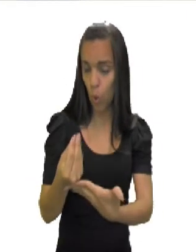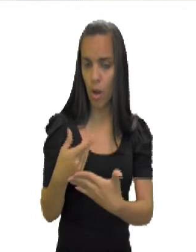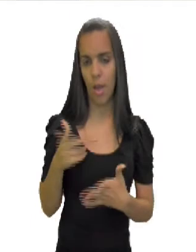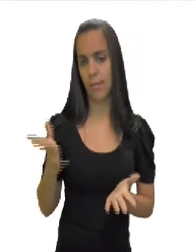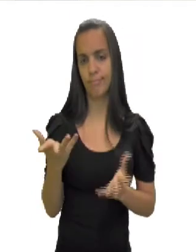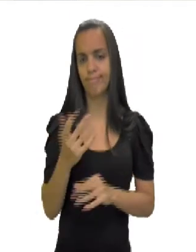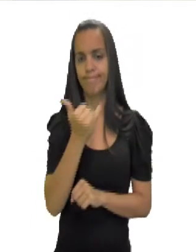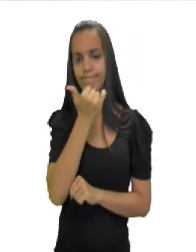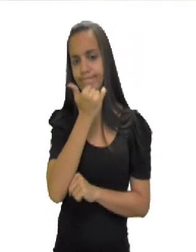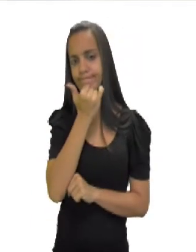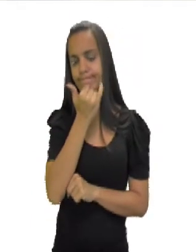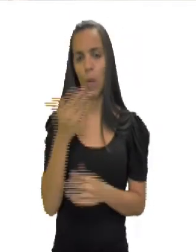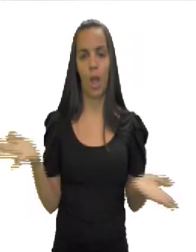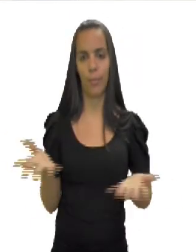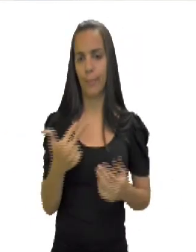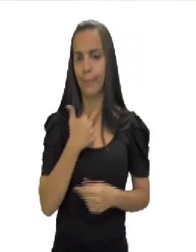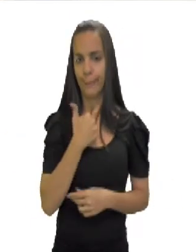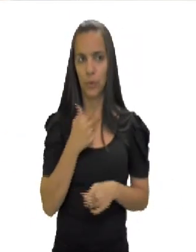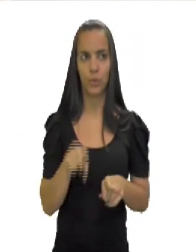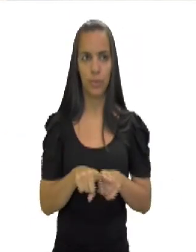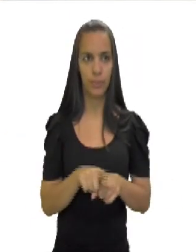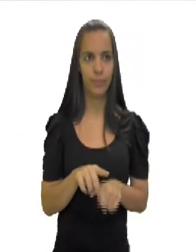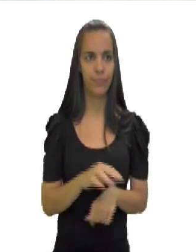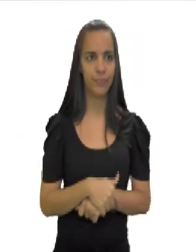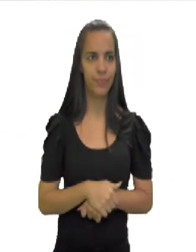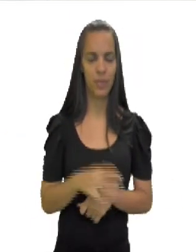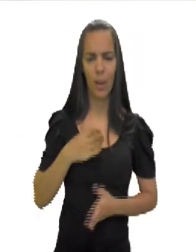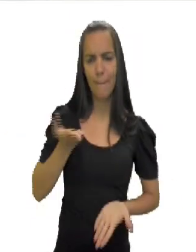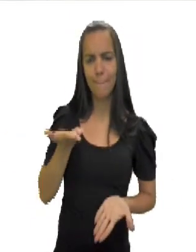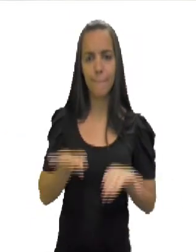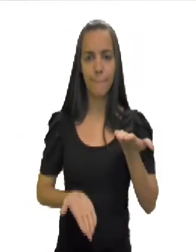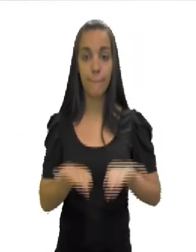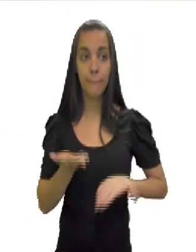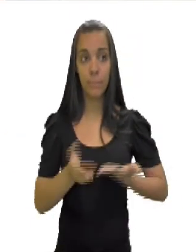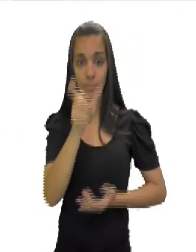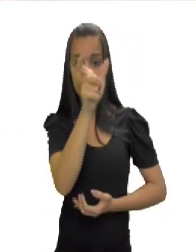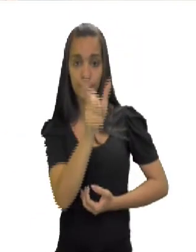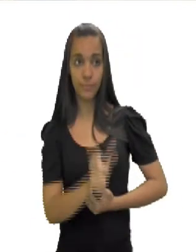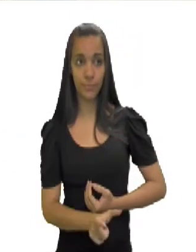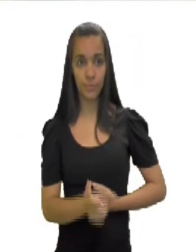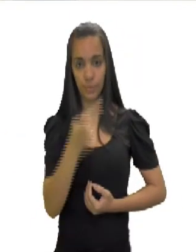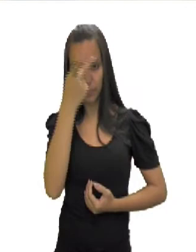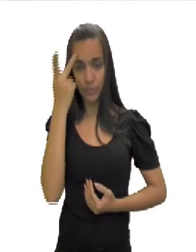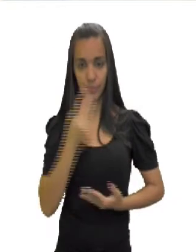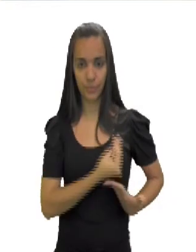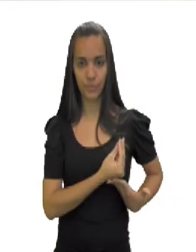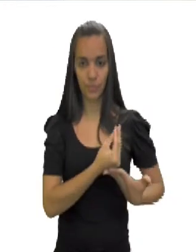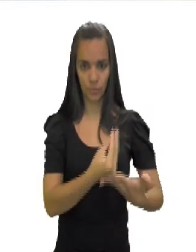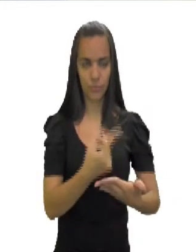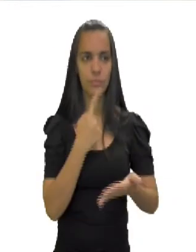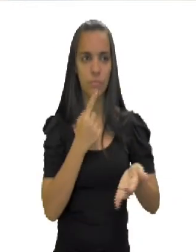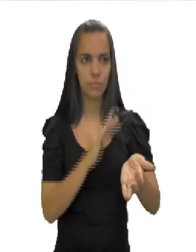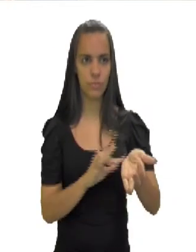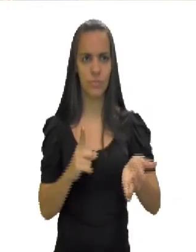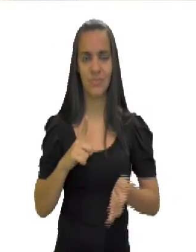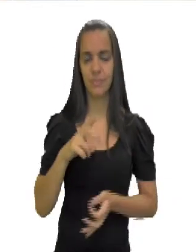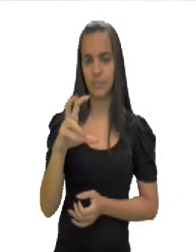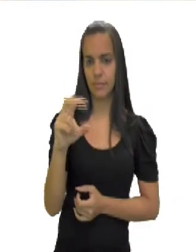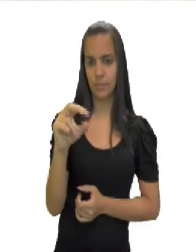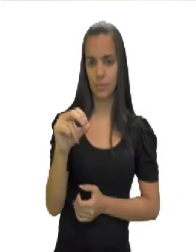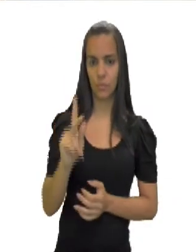frente também, ok? Peso mínimo da pessoa que vai lá doar sangue, 50